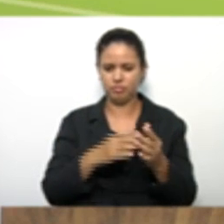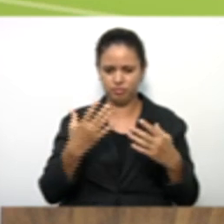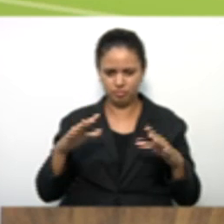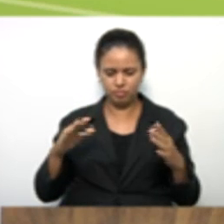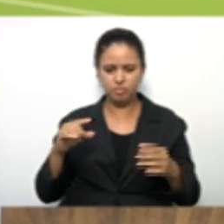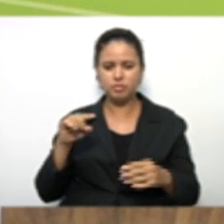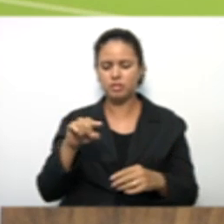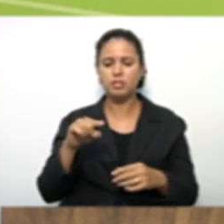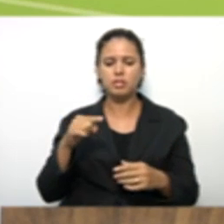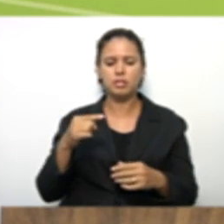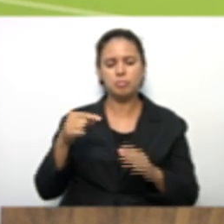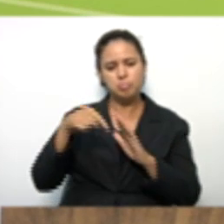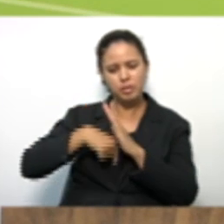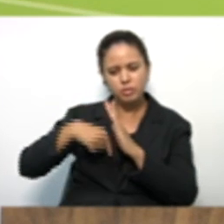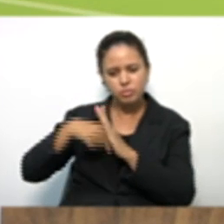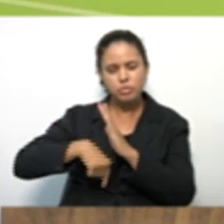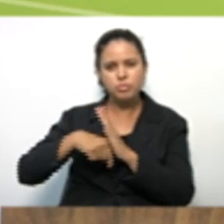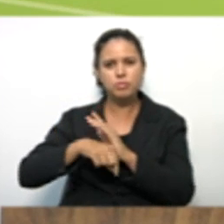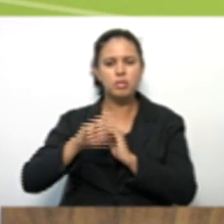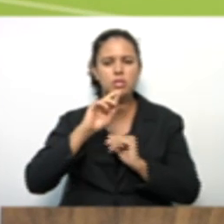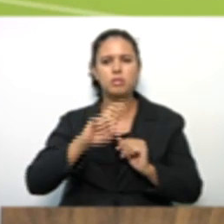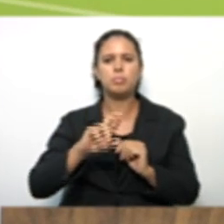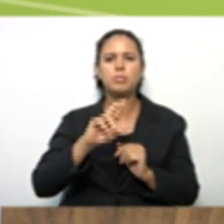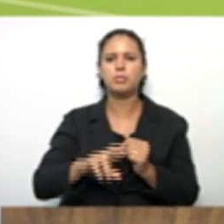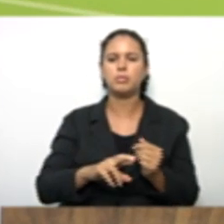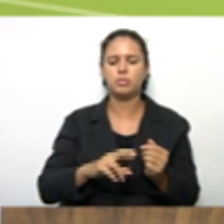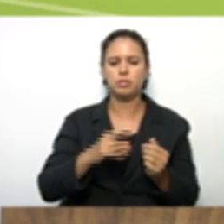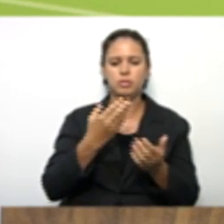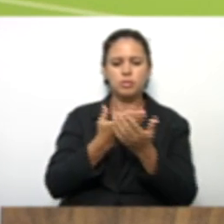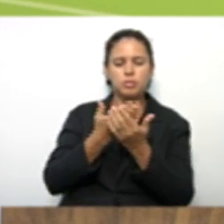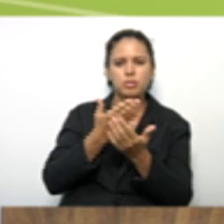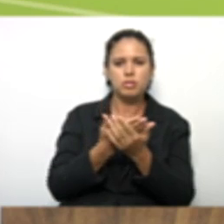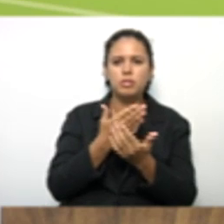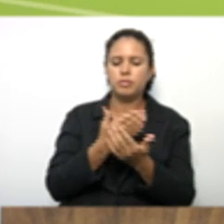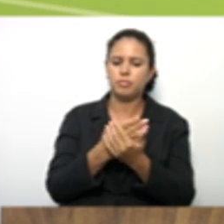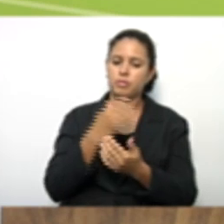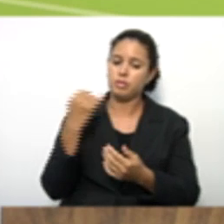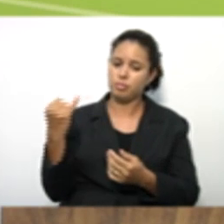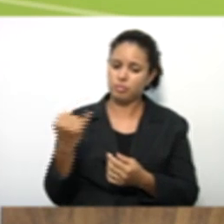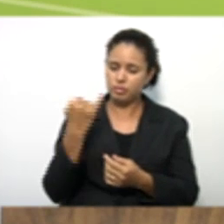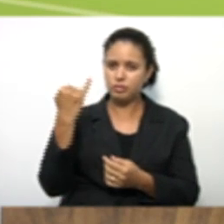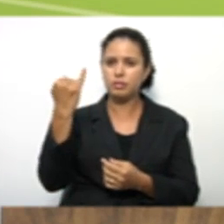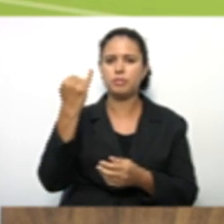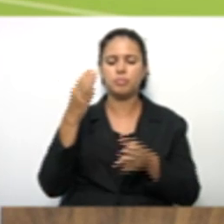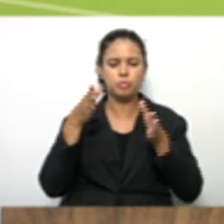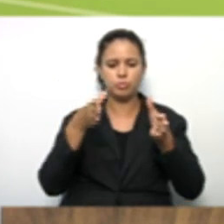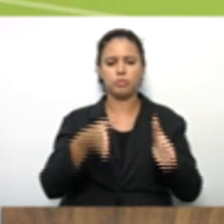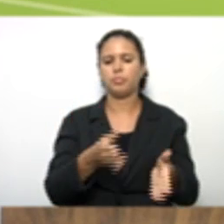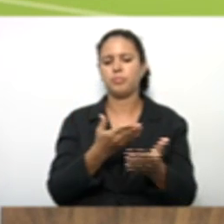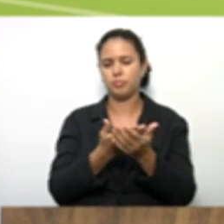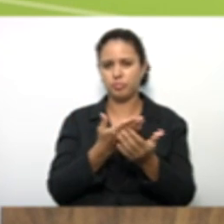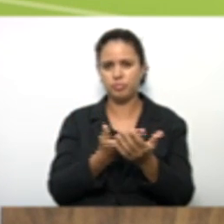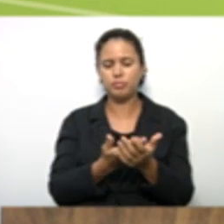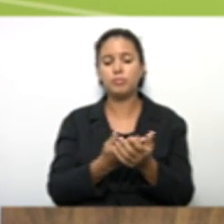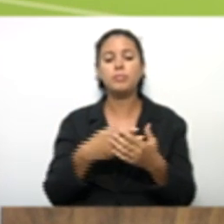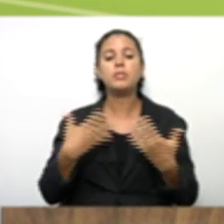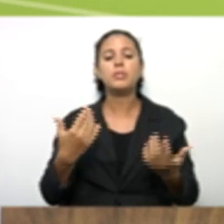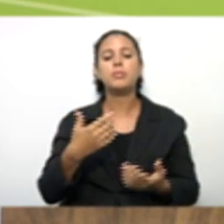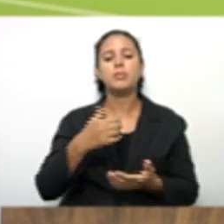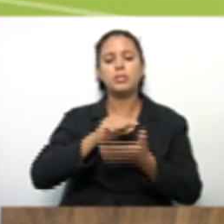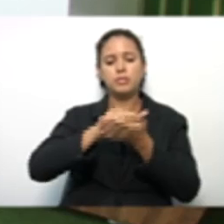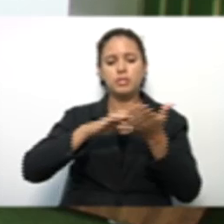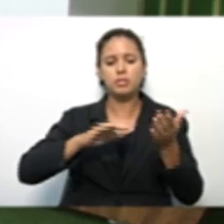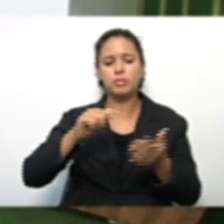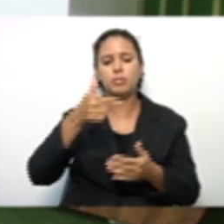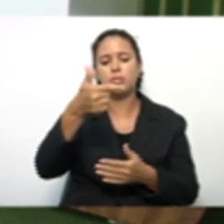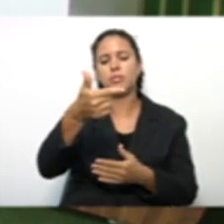estarem se motivando a estudar. É isso aí, pessoal. Temos que nos dedicar ao estudo. Mas vamos para a resposta da questão 2, professora?